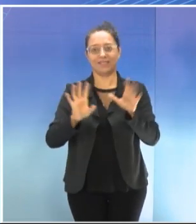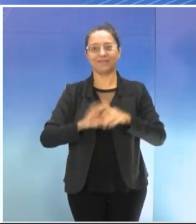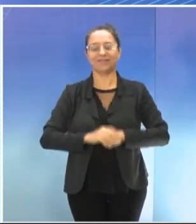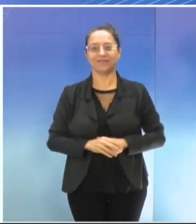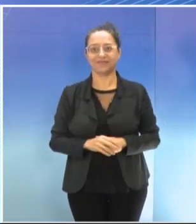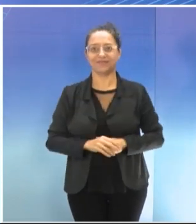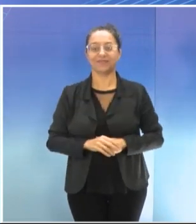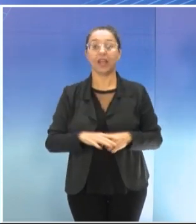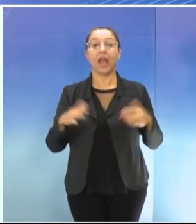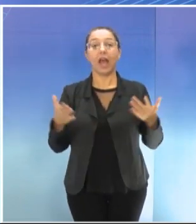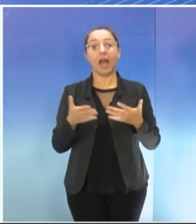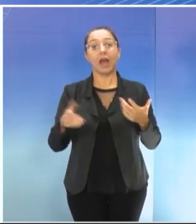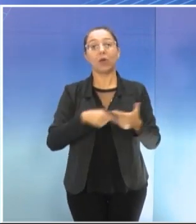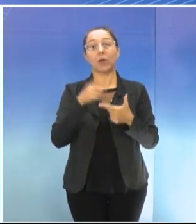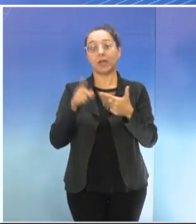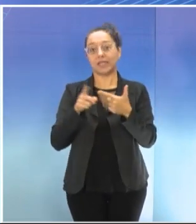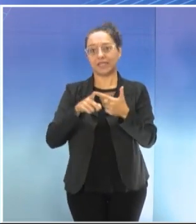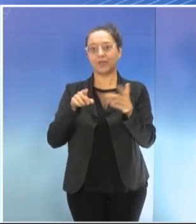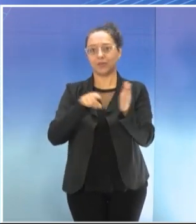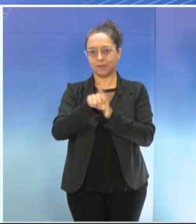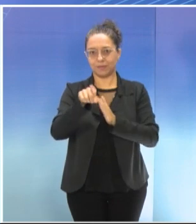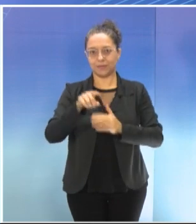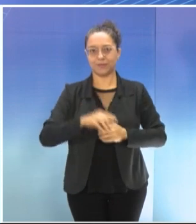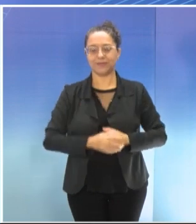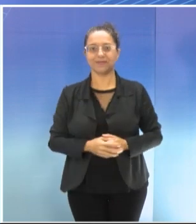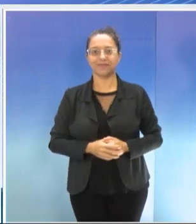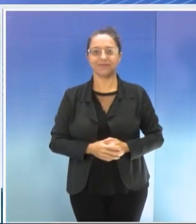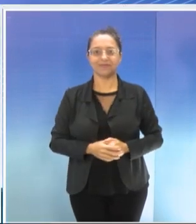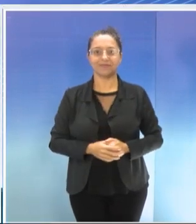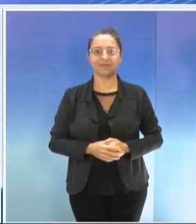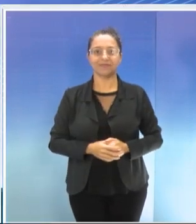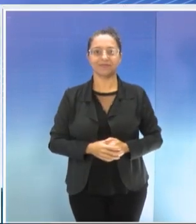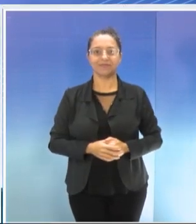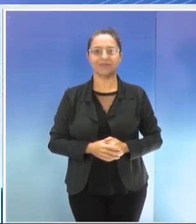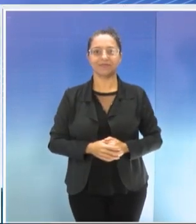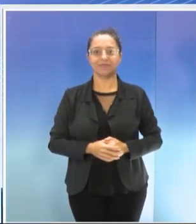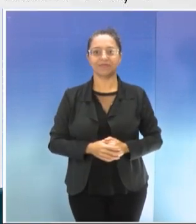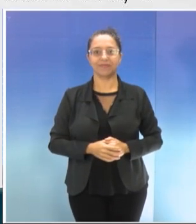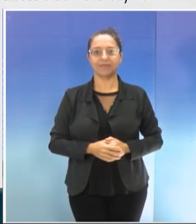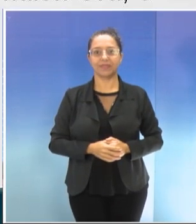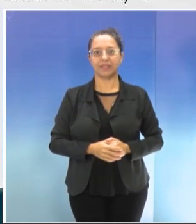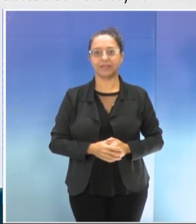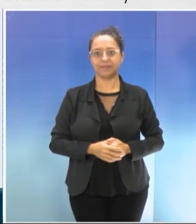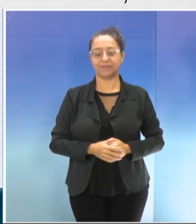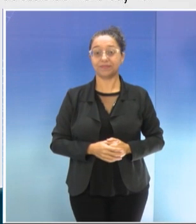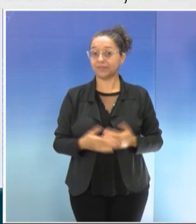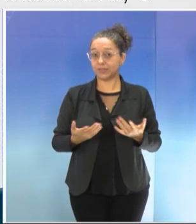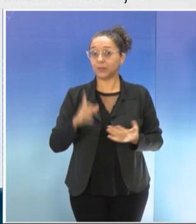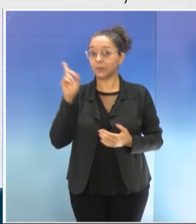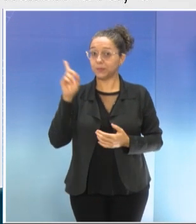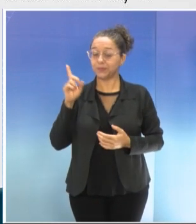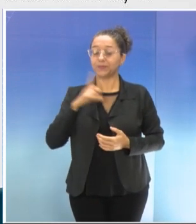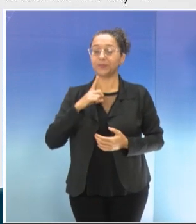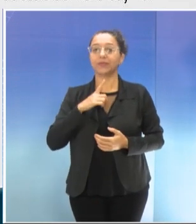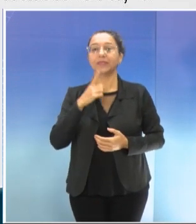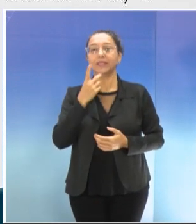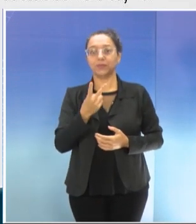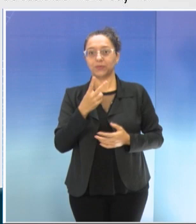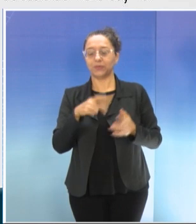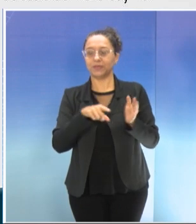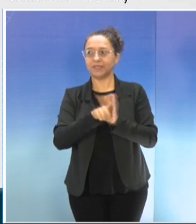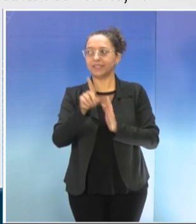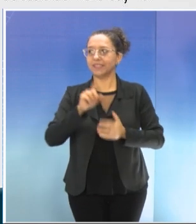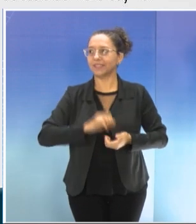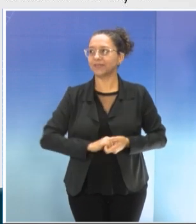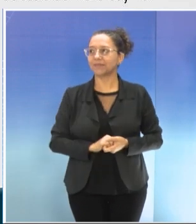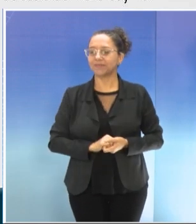então agora para a nossa segunda questão. A nossa segunda questão é uma questão